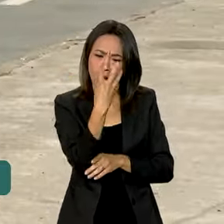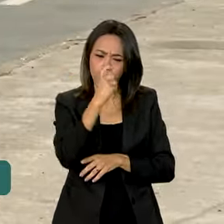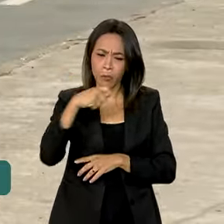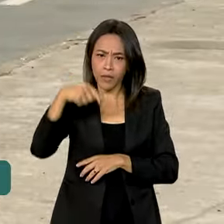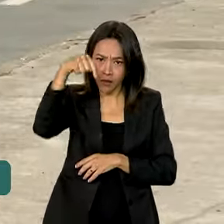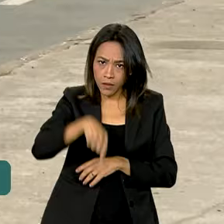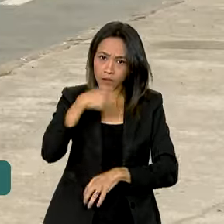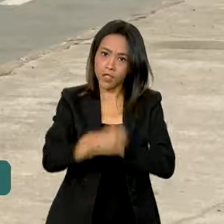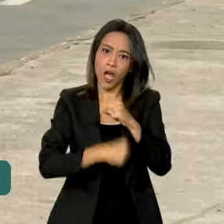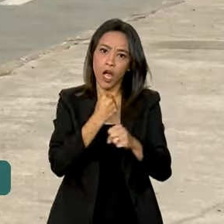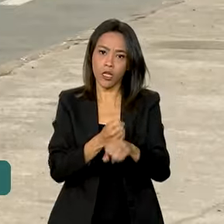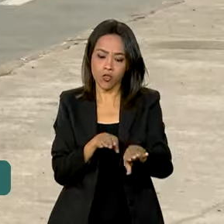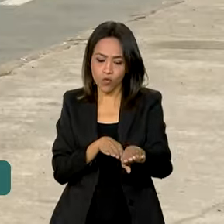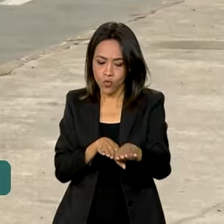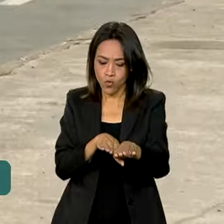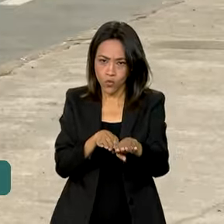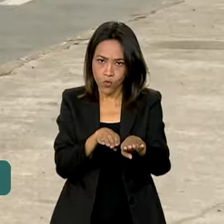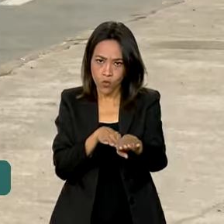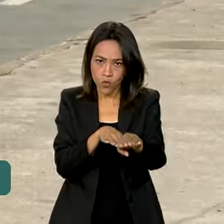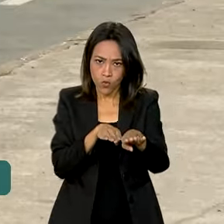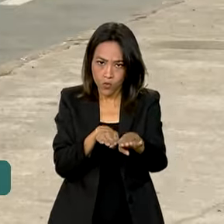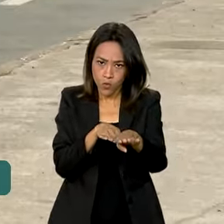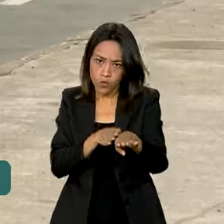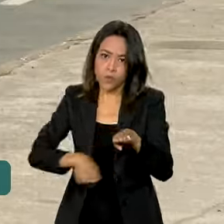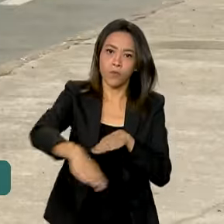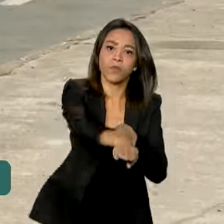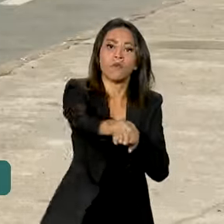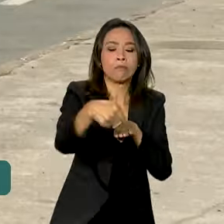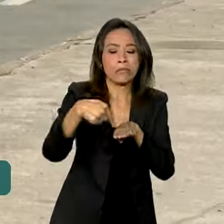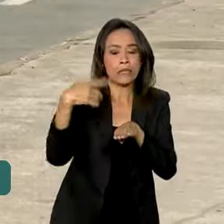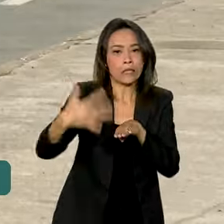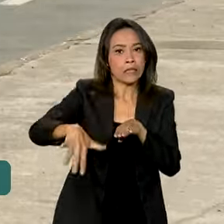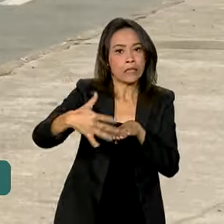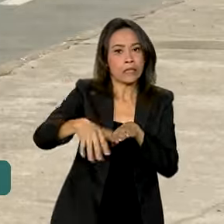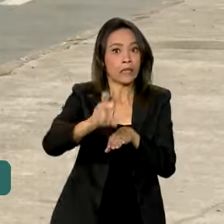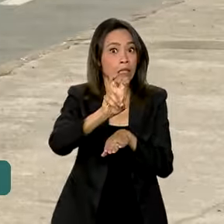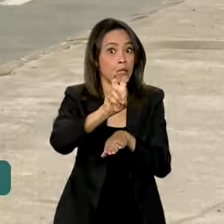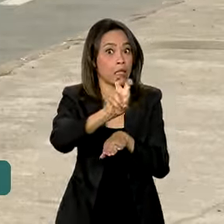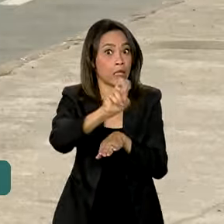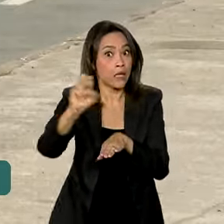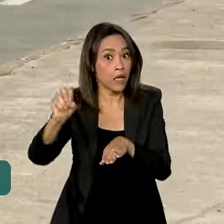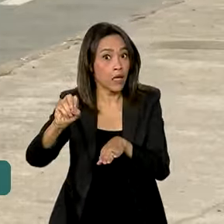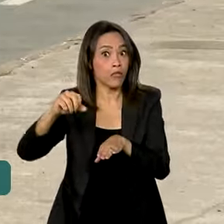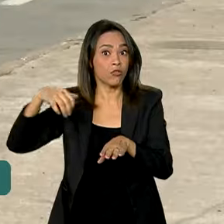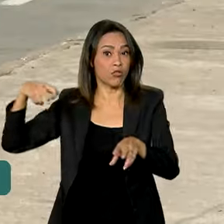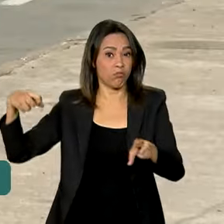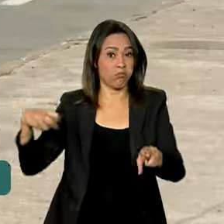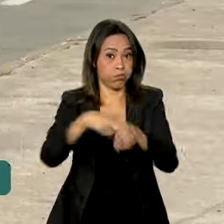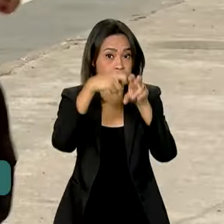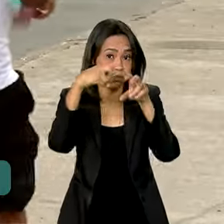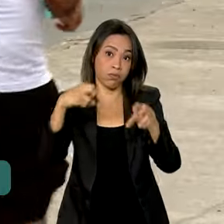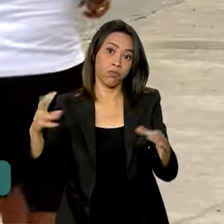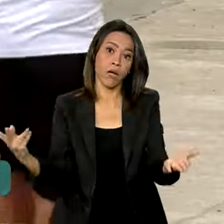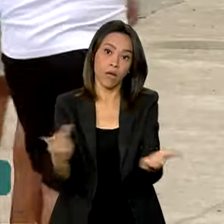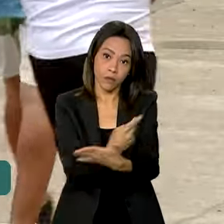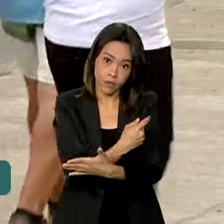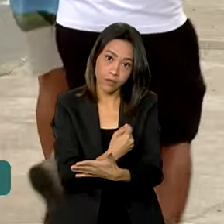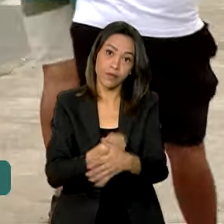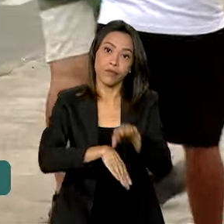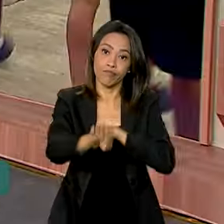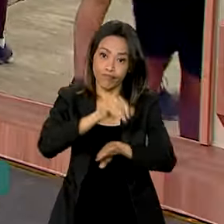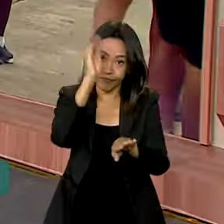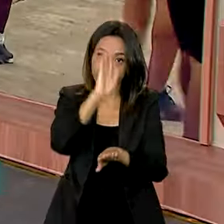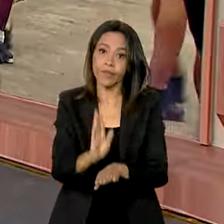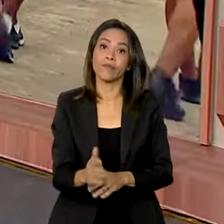as ultrapassagens irregulares foram responsáveis por mais de 500 acidentes nas rodovias brasileiras. Vanessa, eu volto com